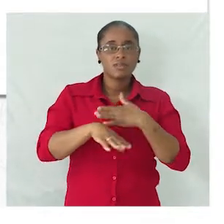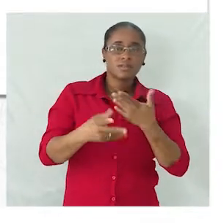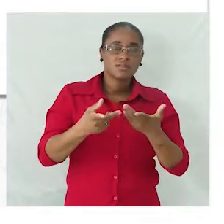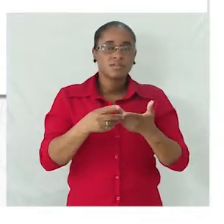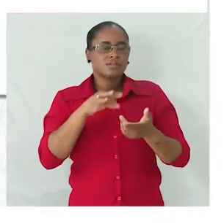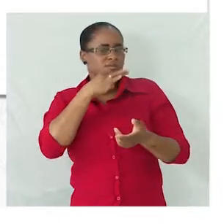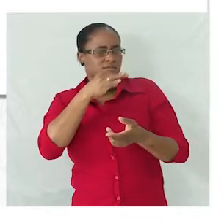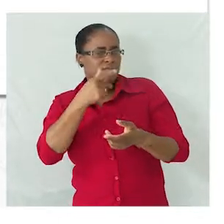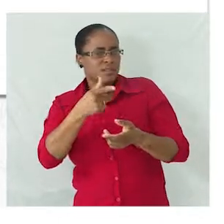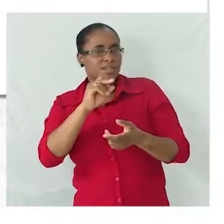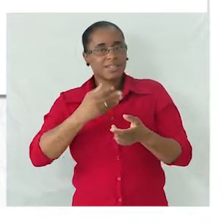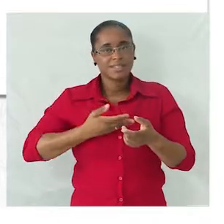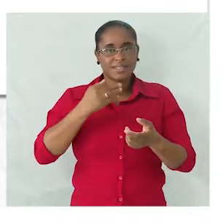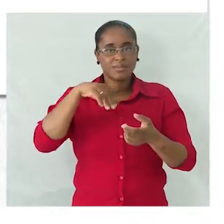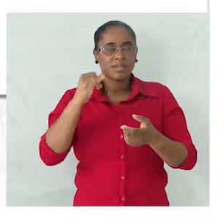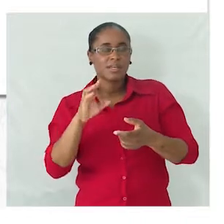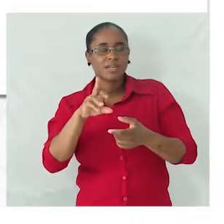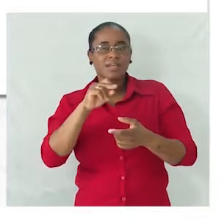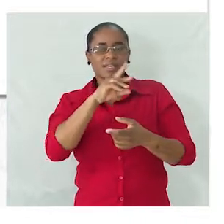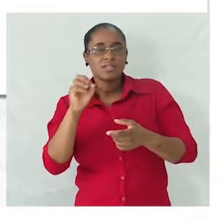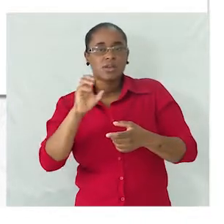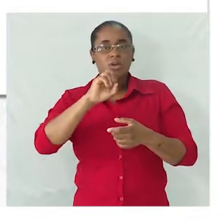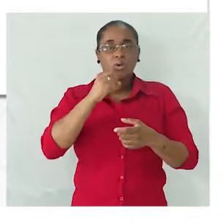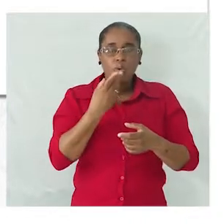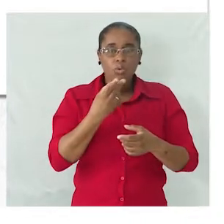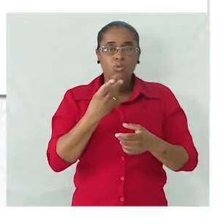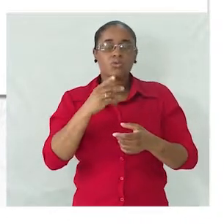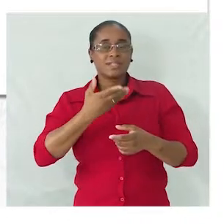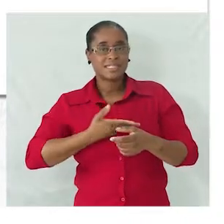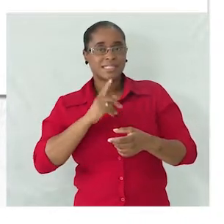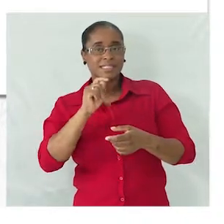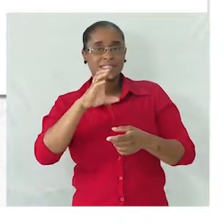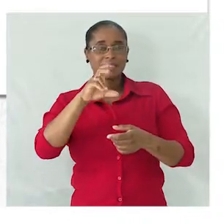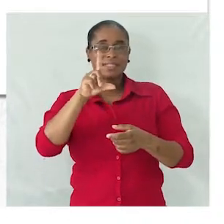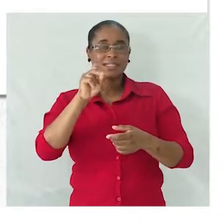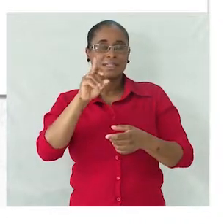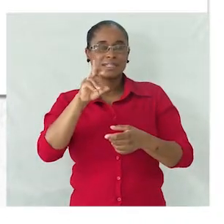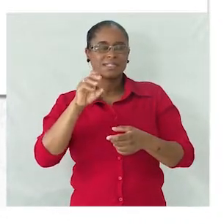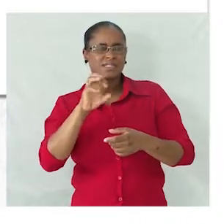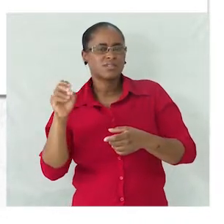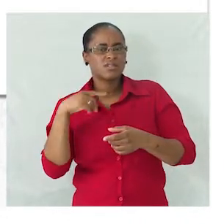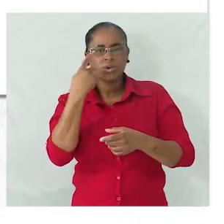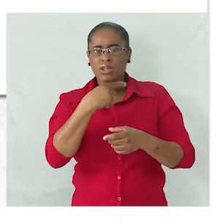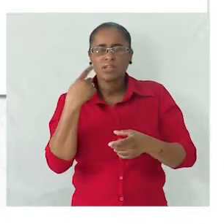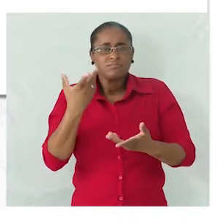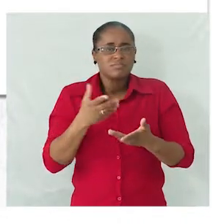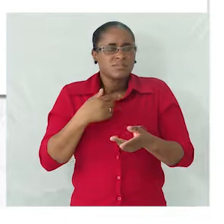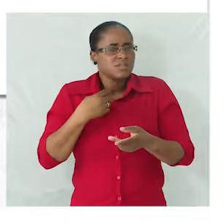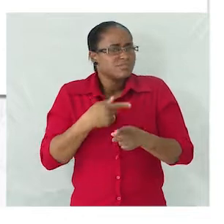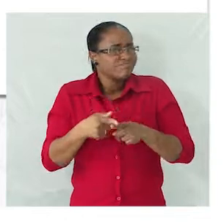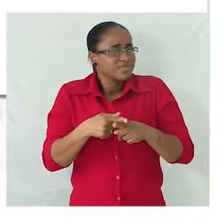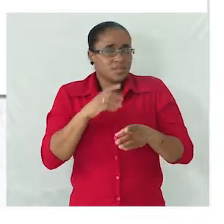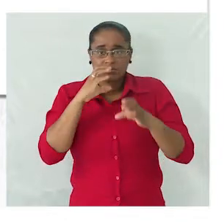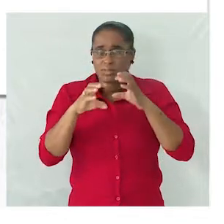ou também uma declaração. Na oralidade, essa intenção comunicativa presente nas frases está presente